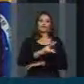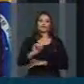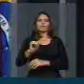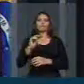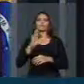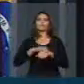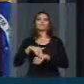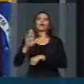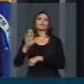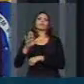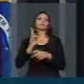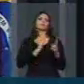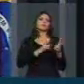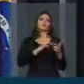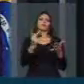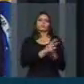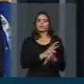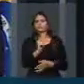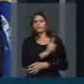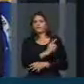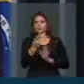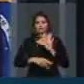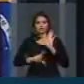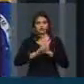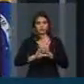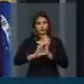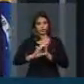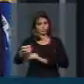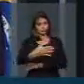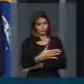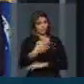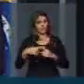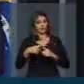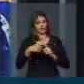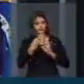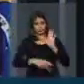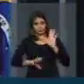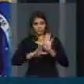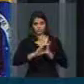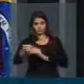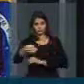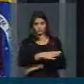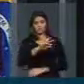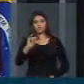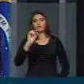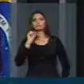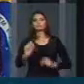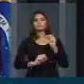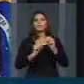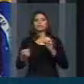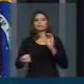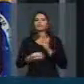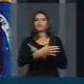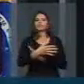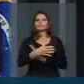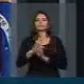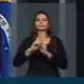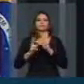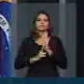mesmo, e não é o caso do projeto do novo Código. Porque o projeto do novo Código vai estabelecer novas